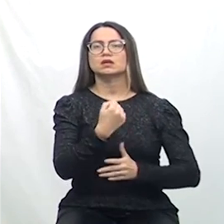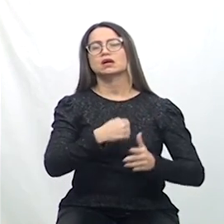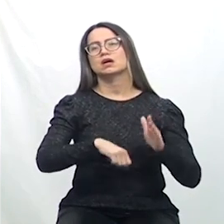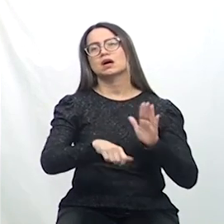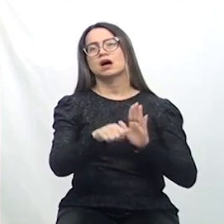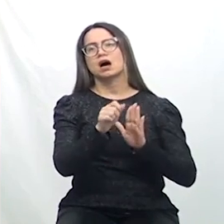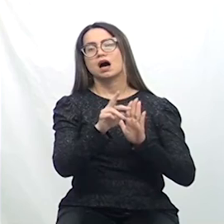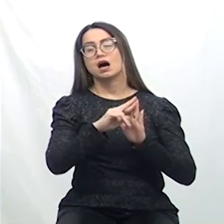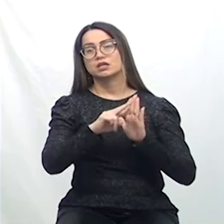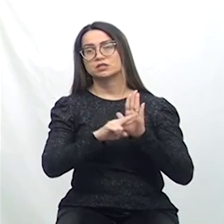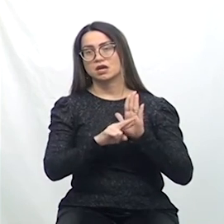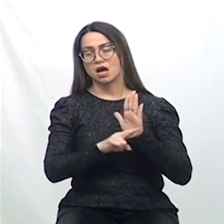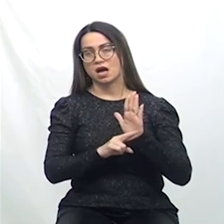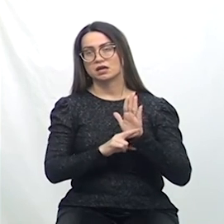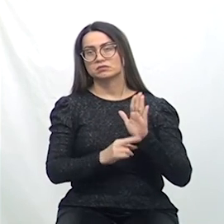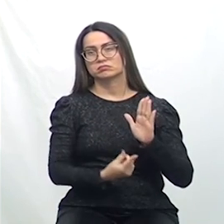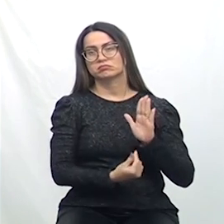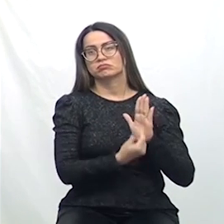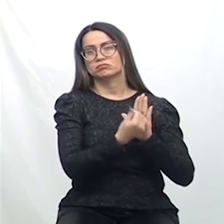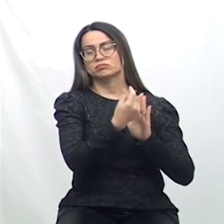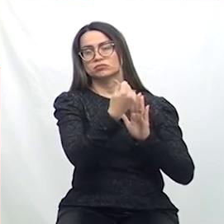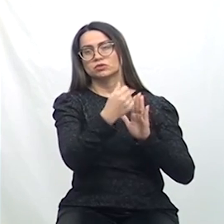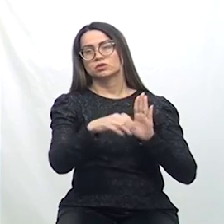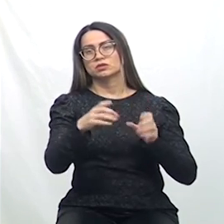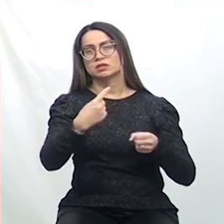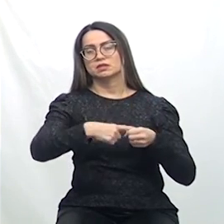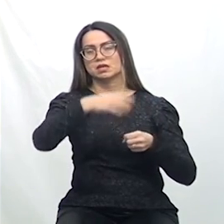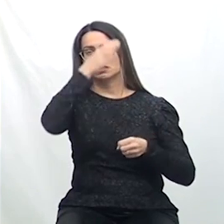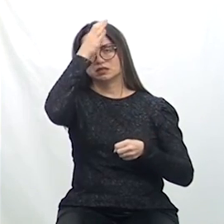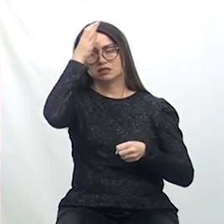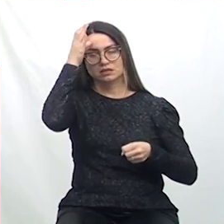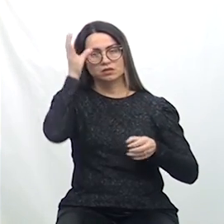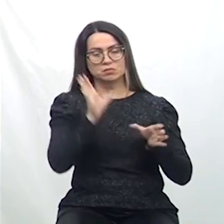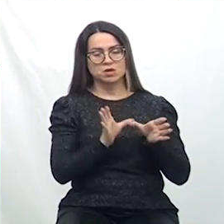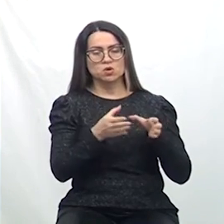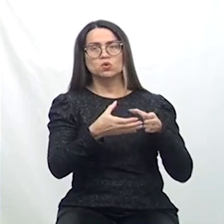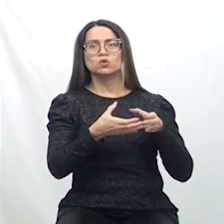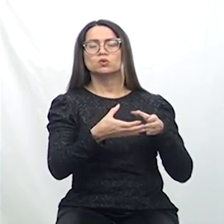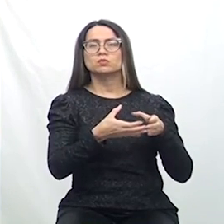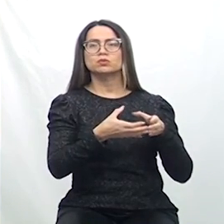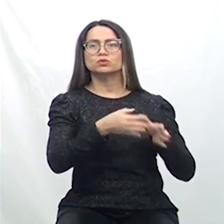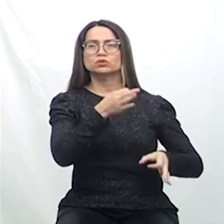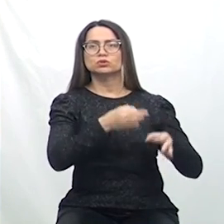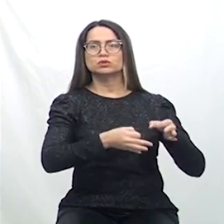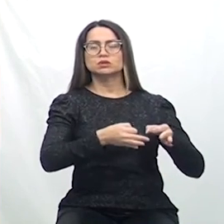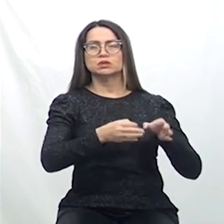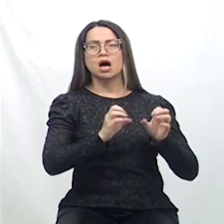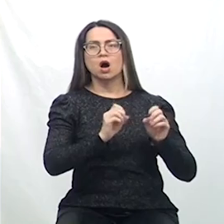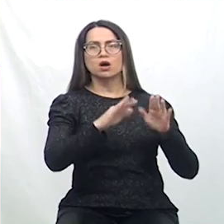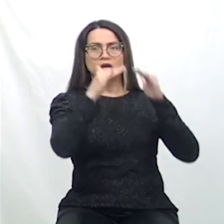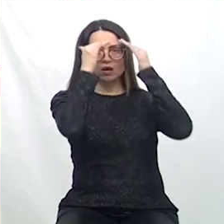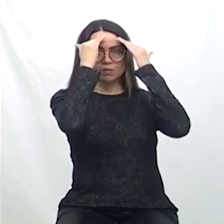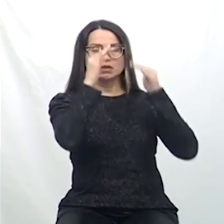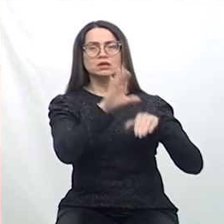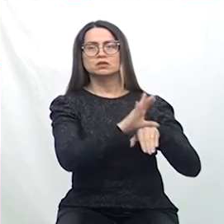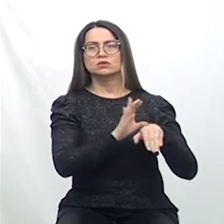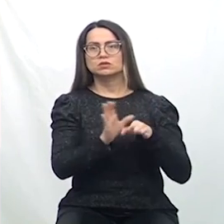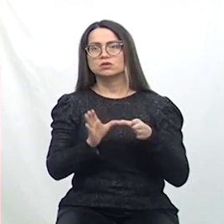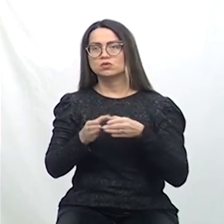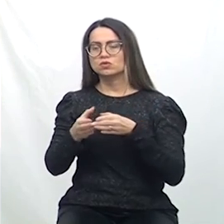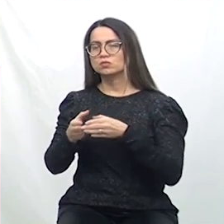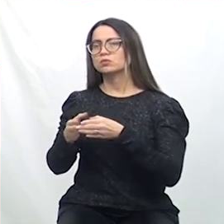Criciúma. A Comissão de Constituição, Justiça e Redação opinou pela legalidade e constitucionalidade. As comissões de obra de educação